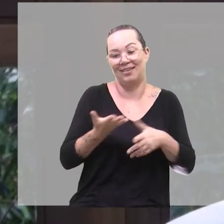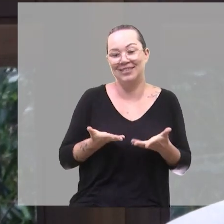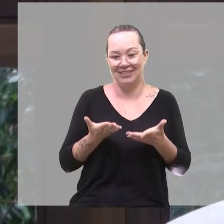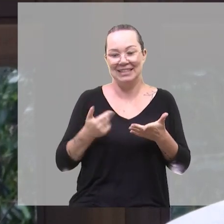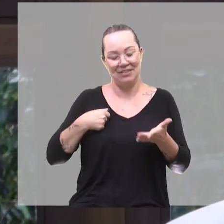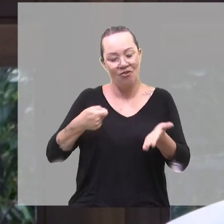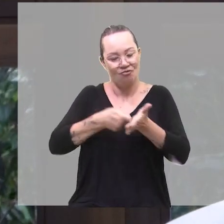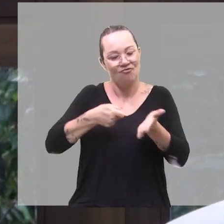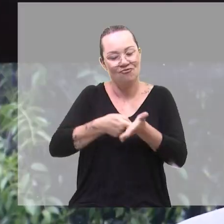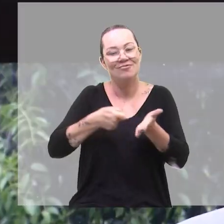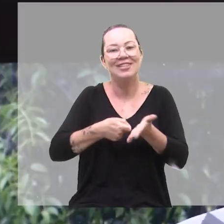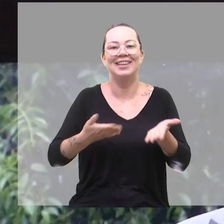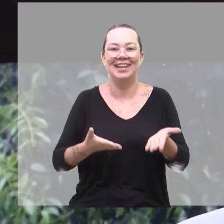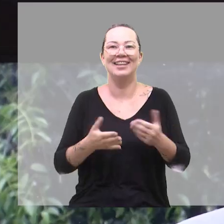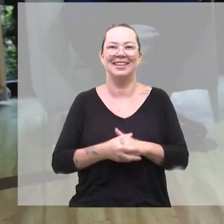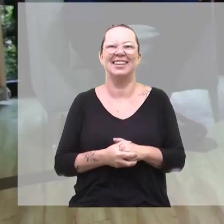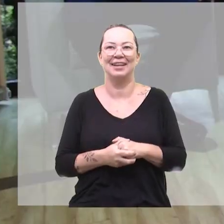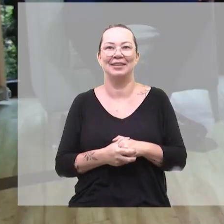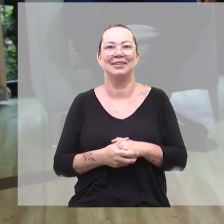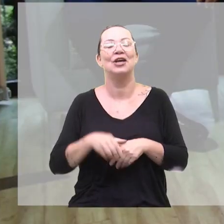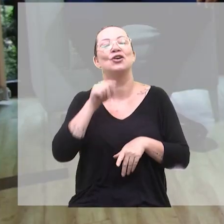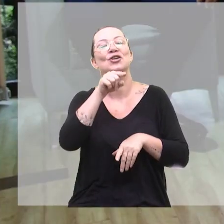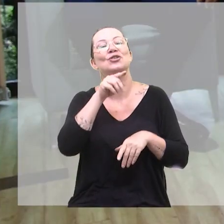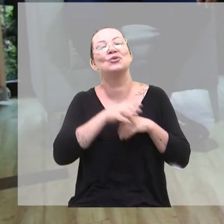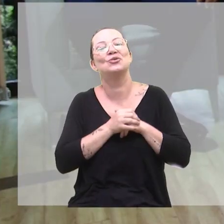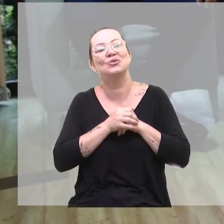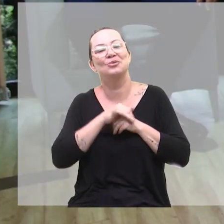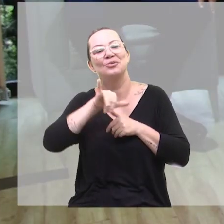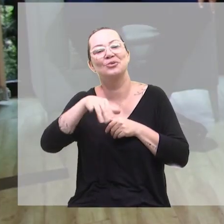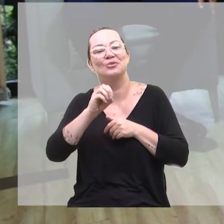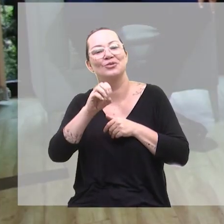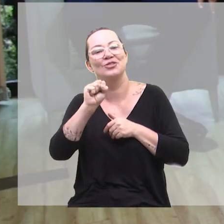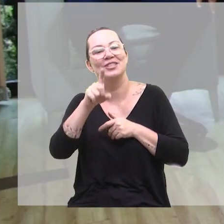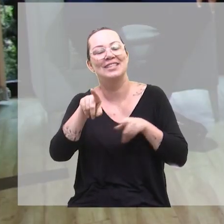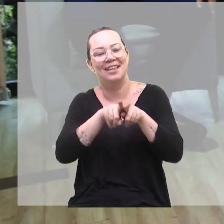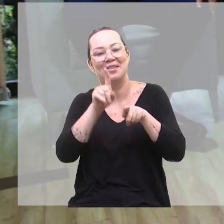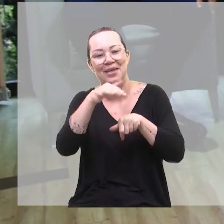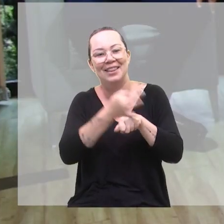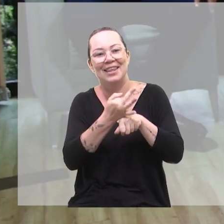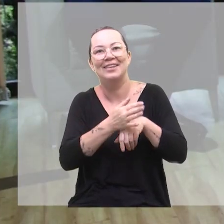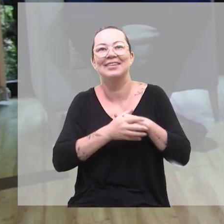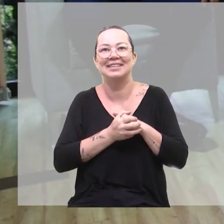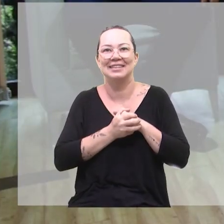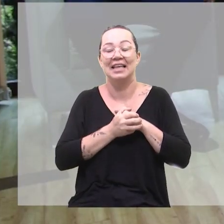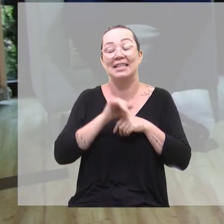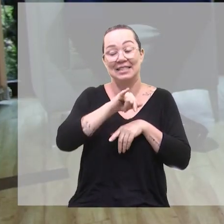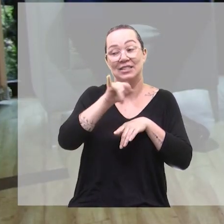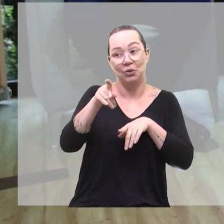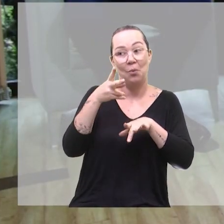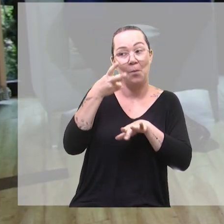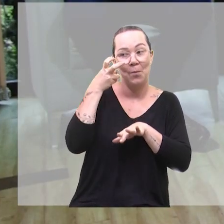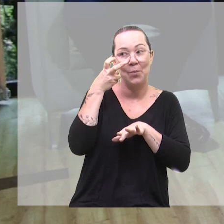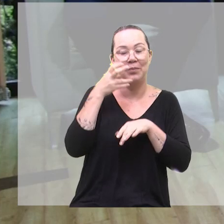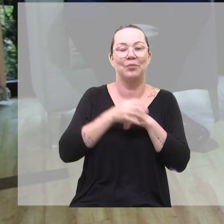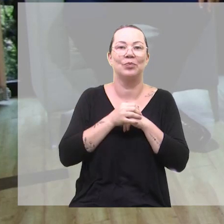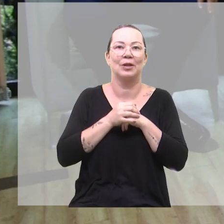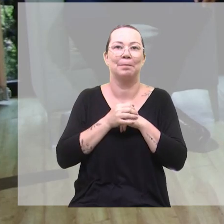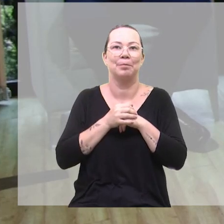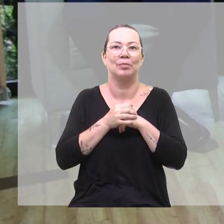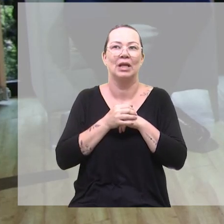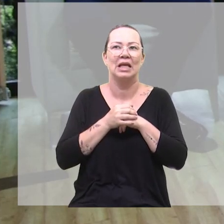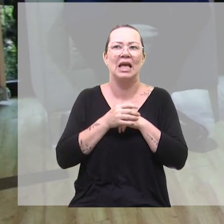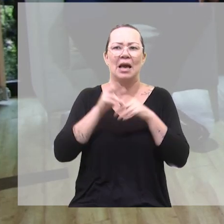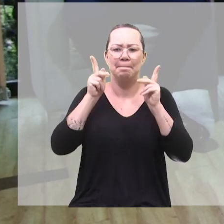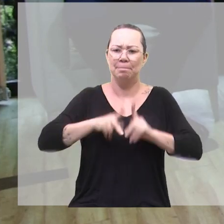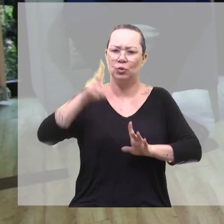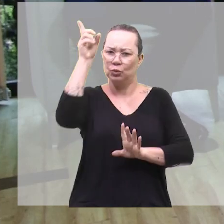sou teimosa, né? Sou teimosa. O senhor é teimoso, seu José? Continue. Se você notar,